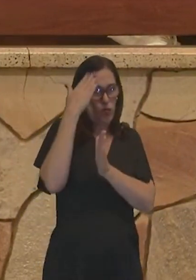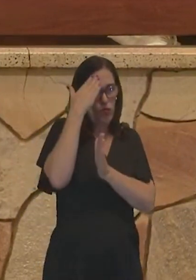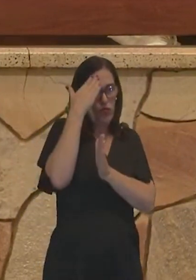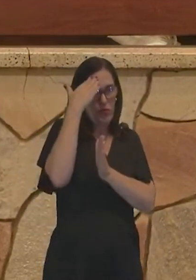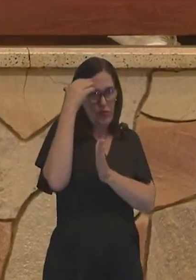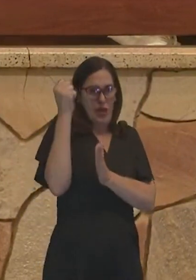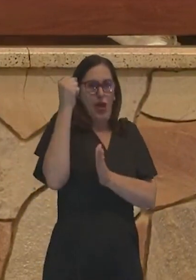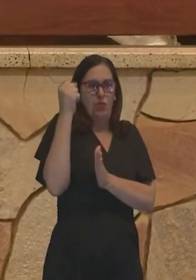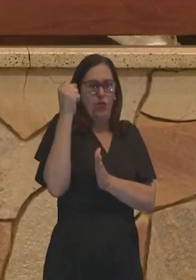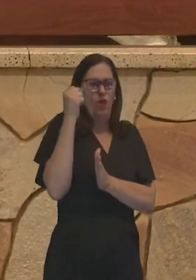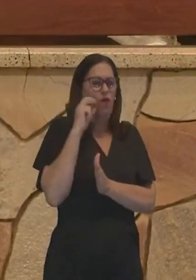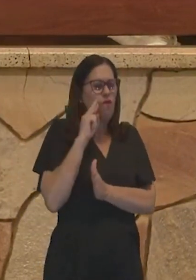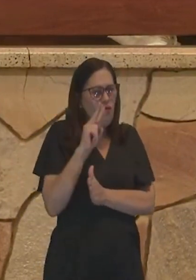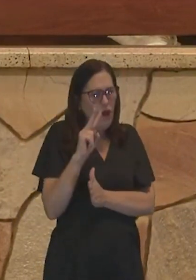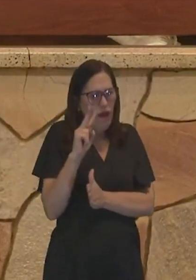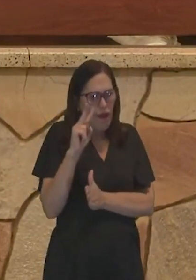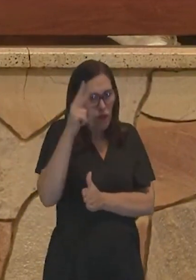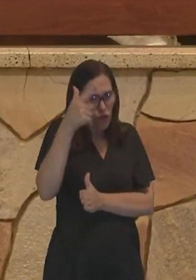Vale a pena viver?